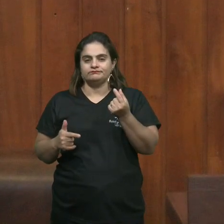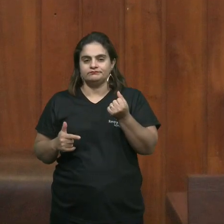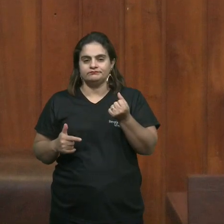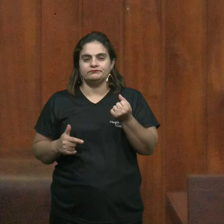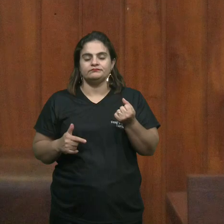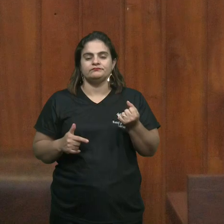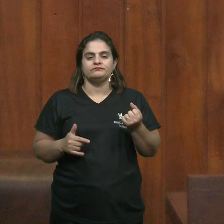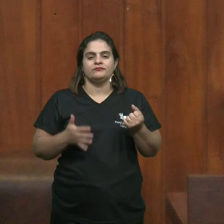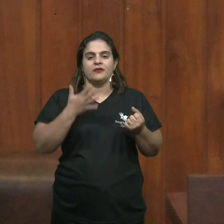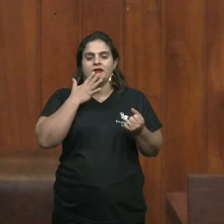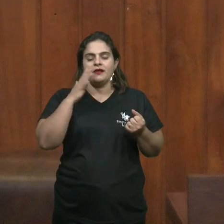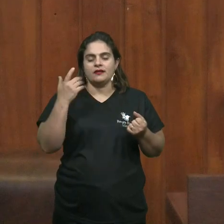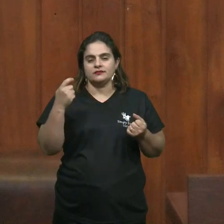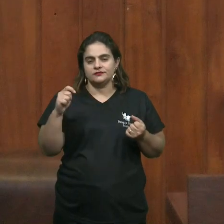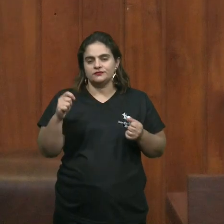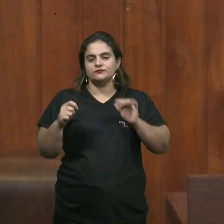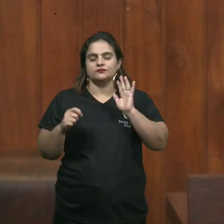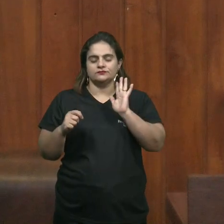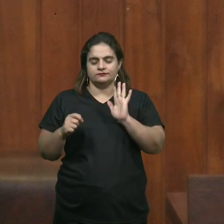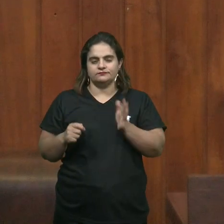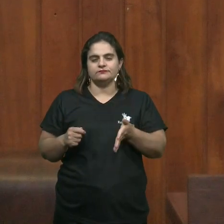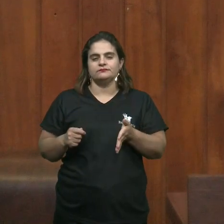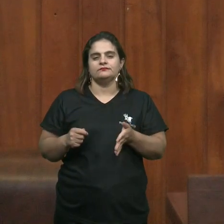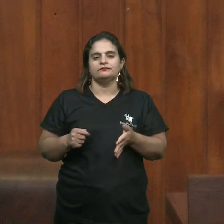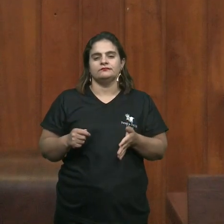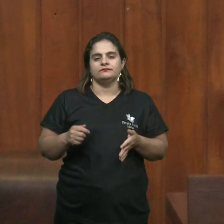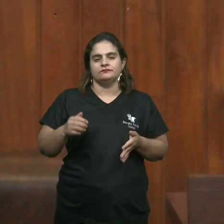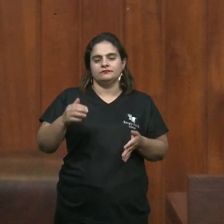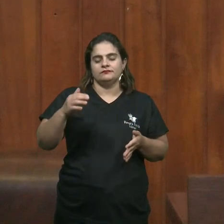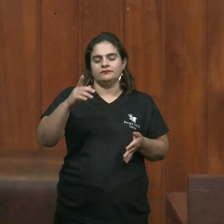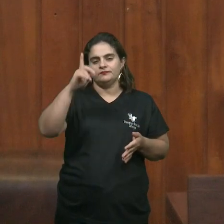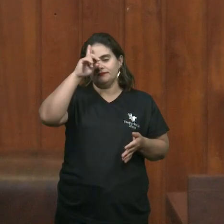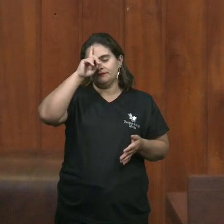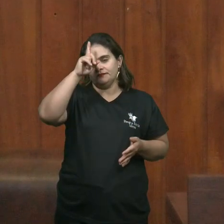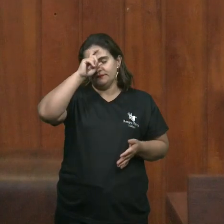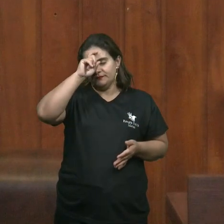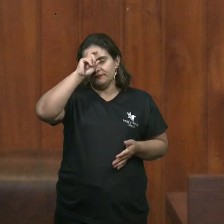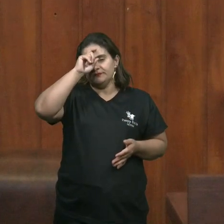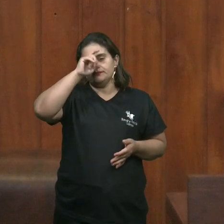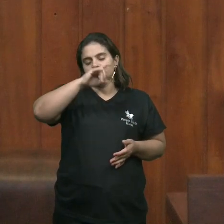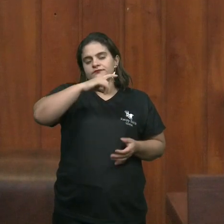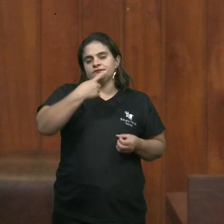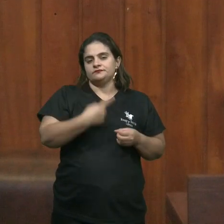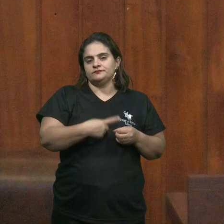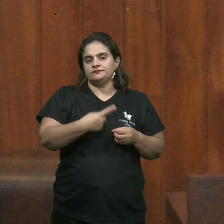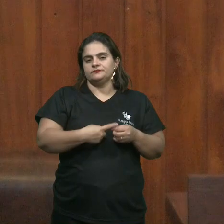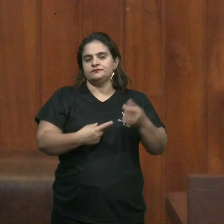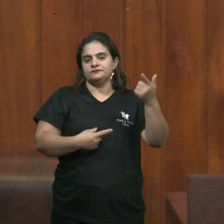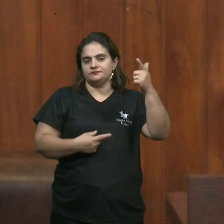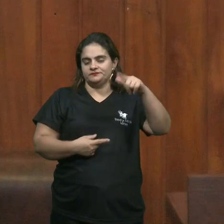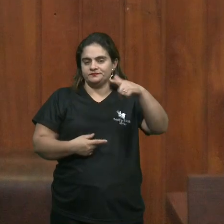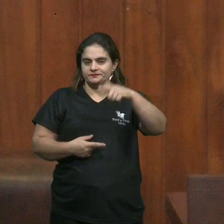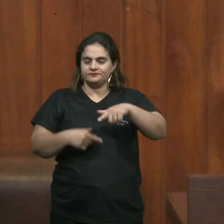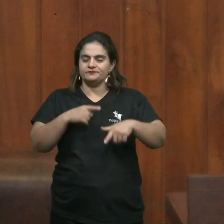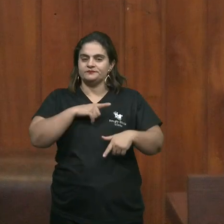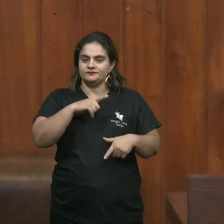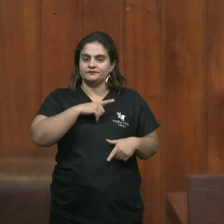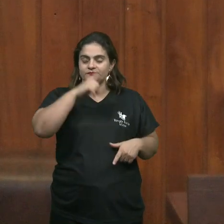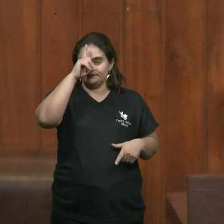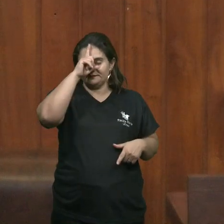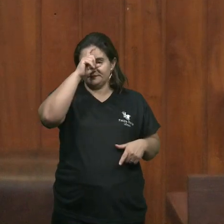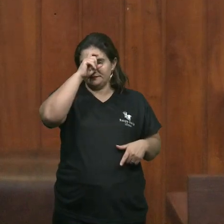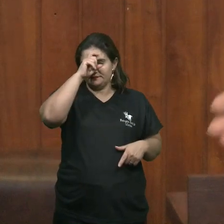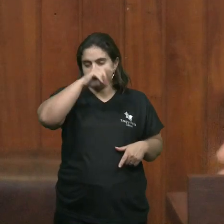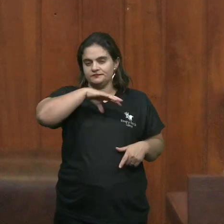Araçatuba, Itapetininga, onde eu estive visitando, Capão Bonito, e nós